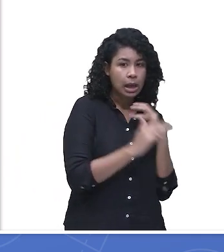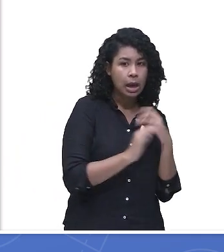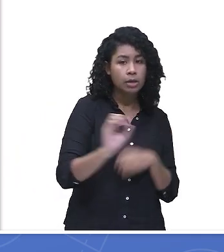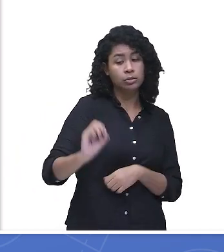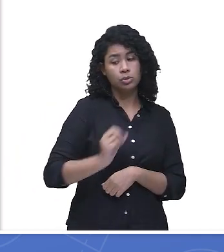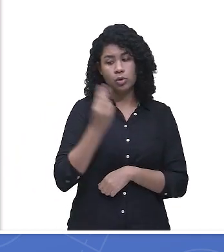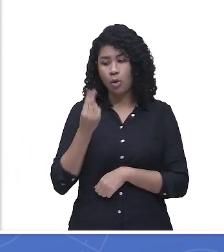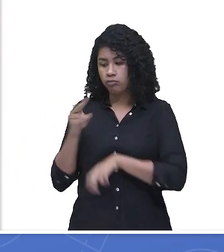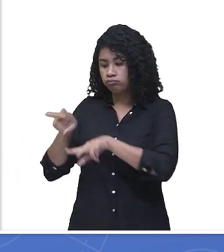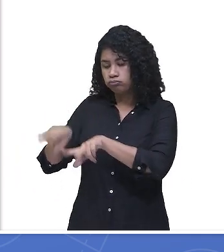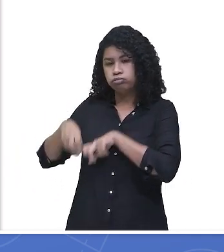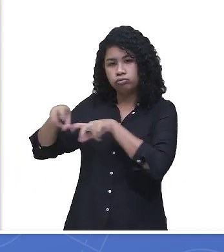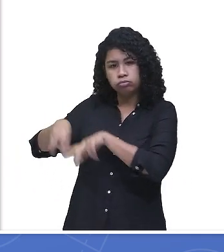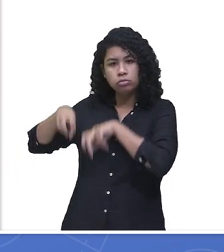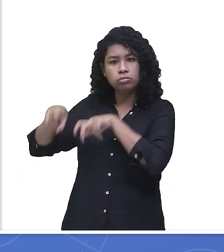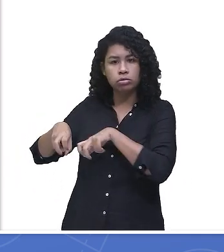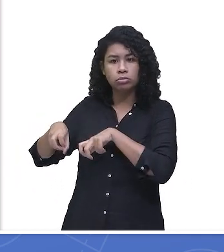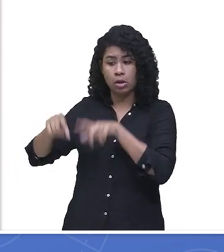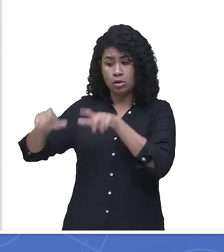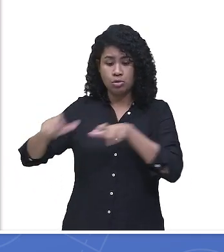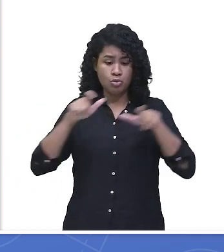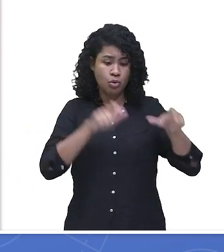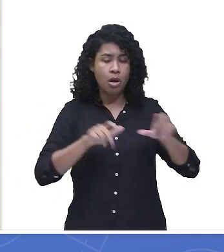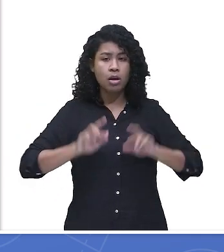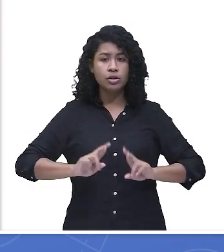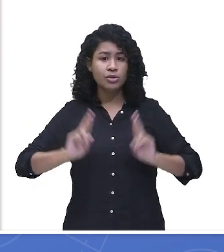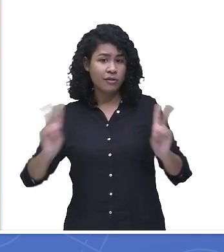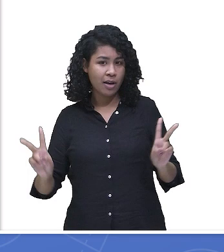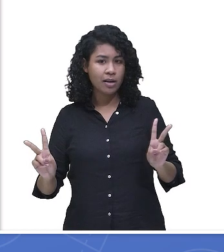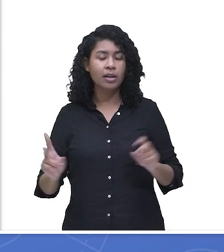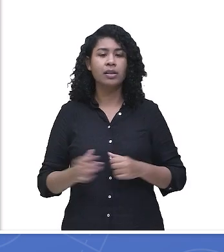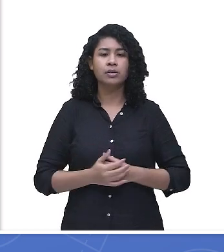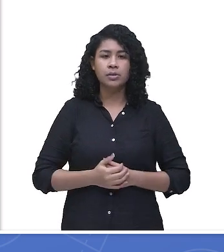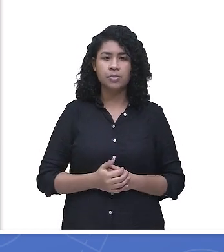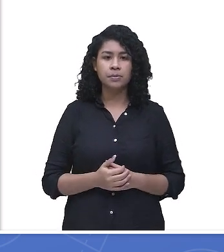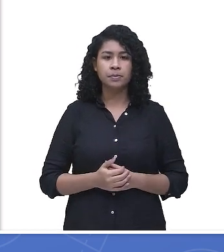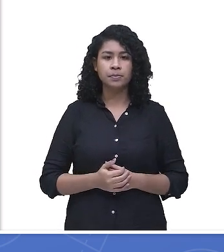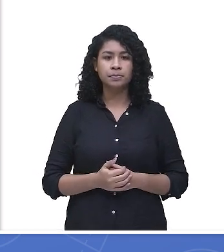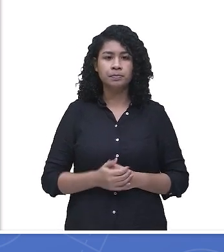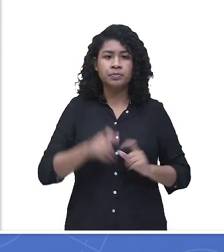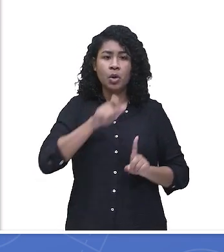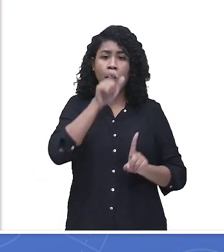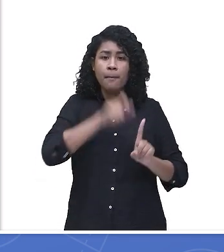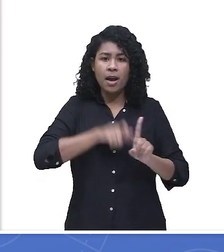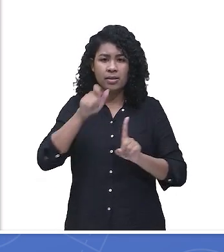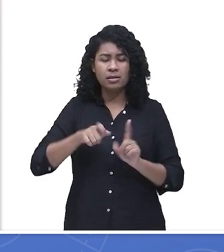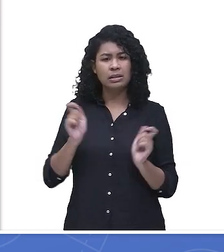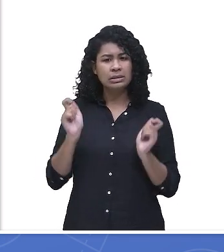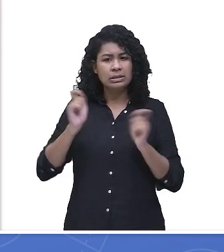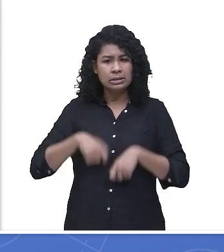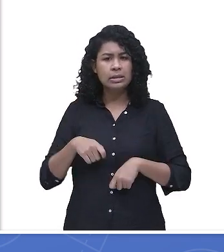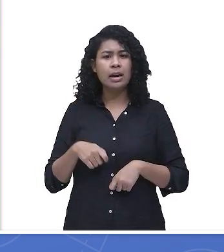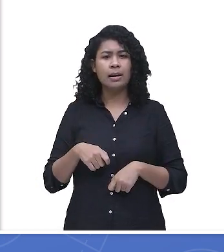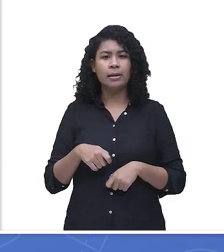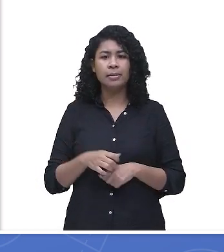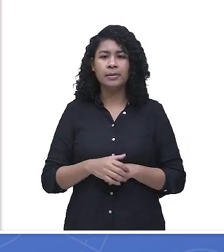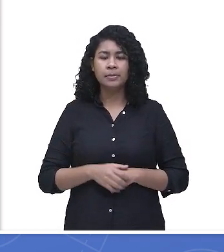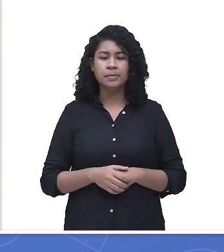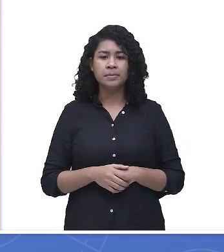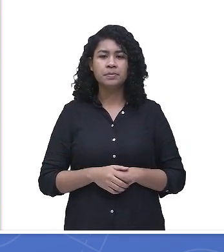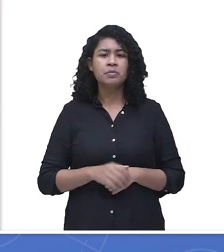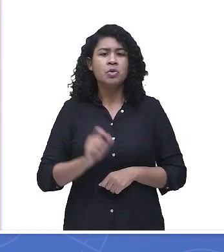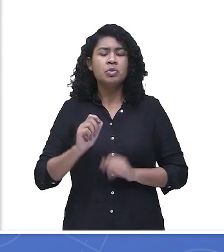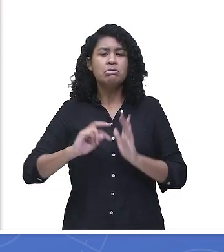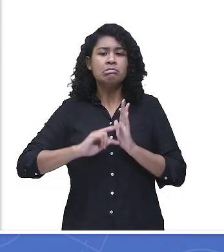rural, certo? Pois as ações dos personagens são responsáveis por deslocá-los para diferentes ambientes da narrativa. Então,